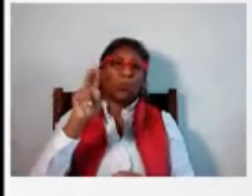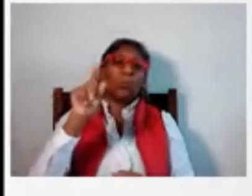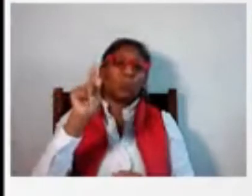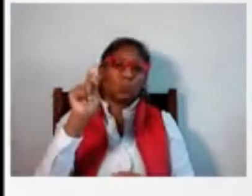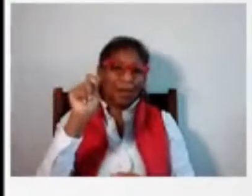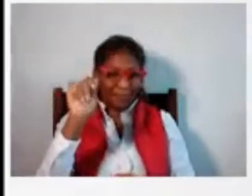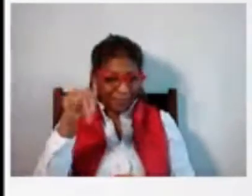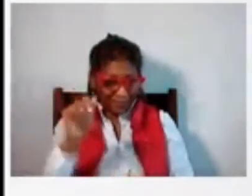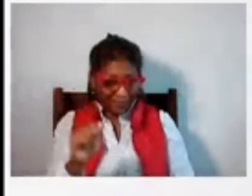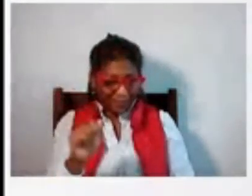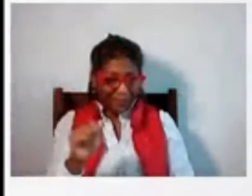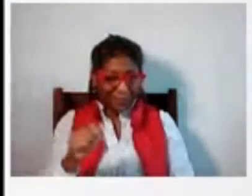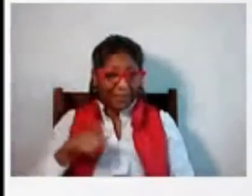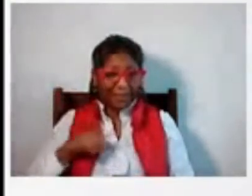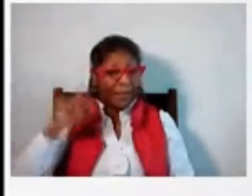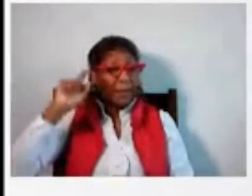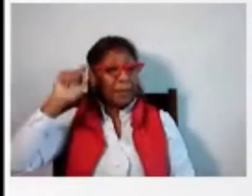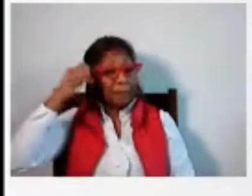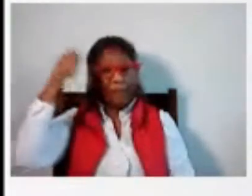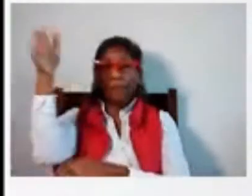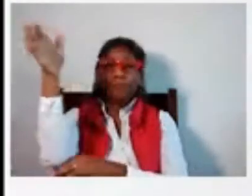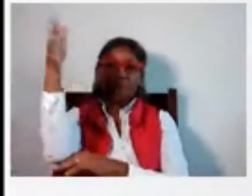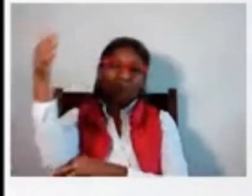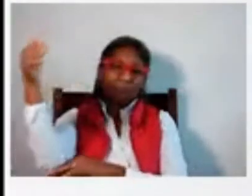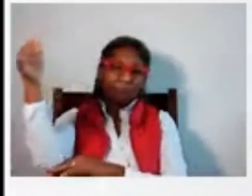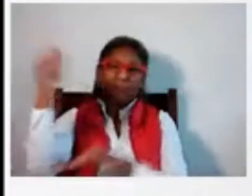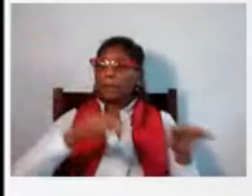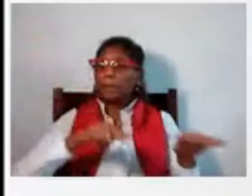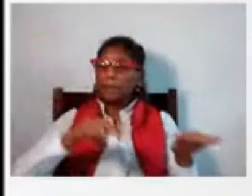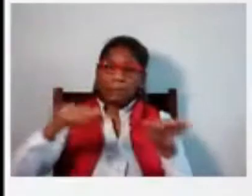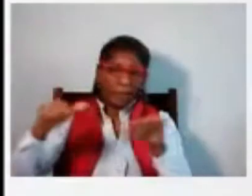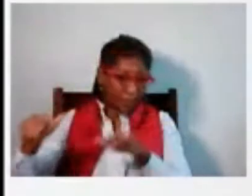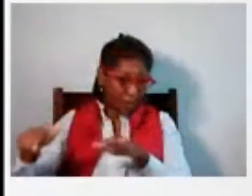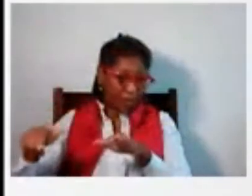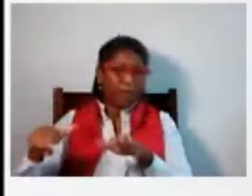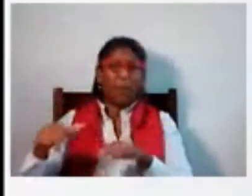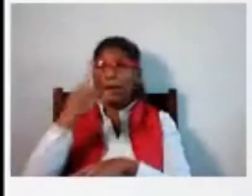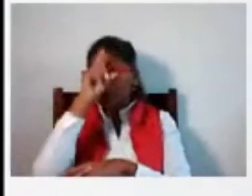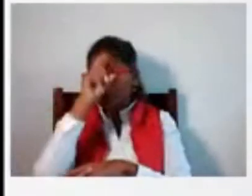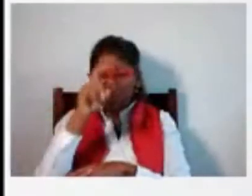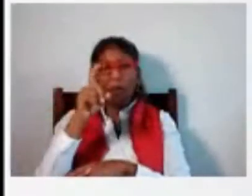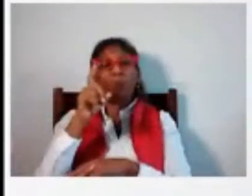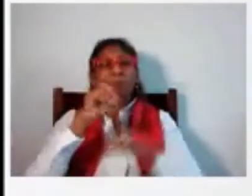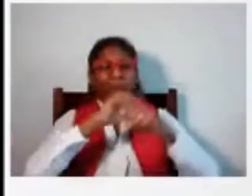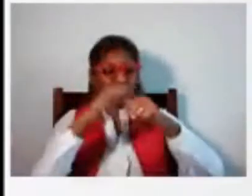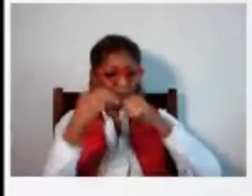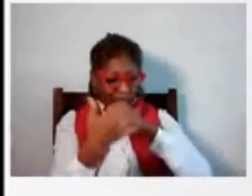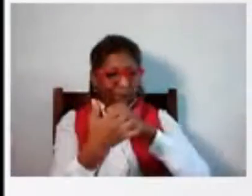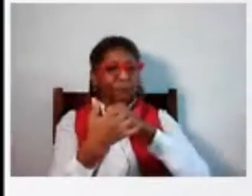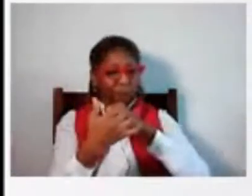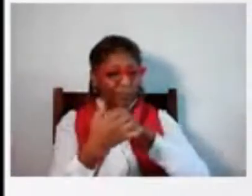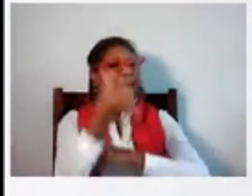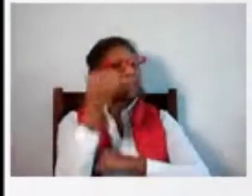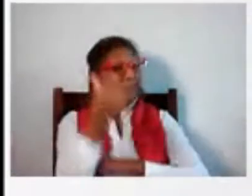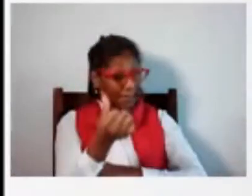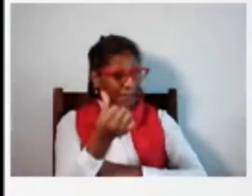temos bandeira preta na variação semanal de novas hospitalizações de Covid. Eram 6